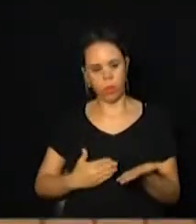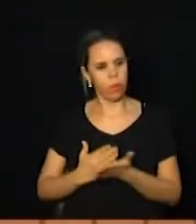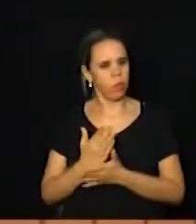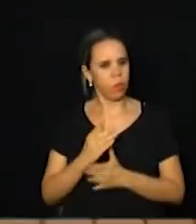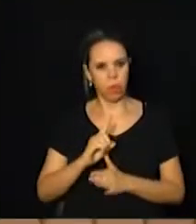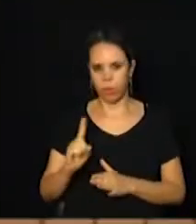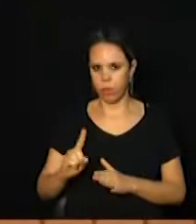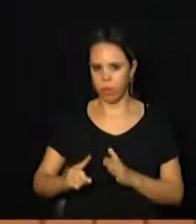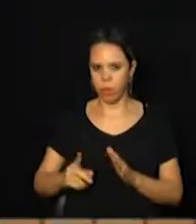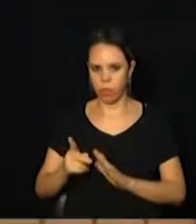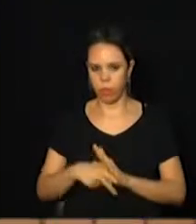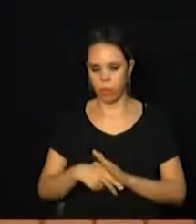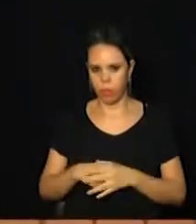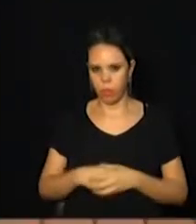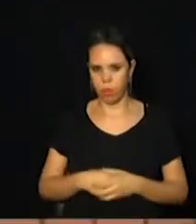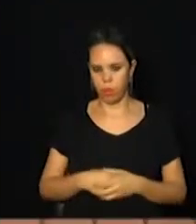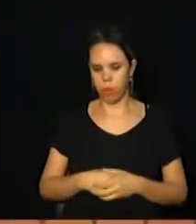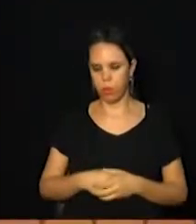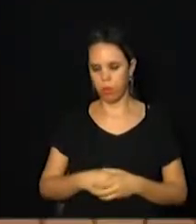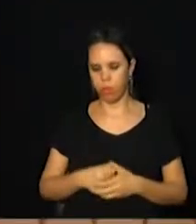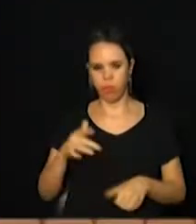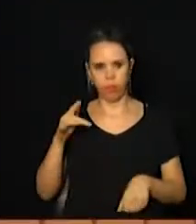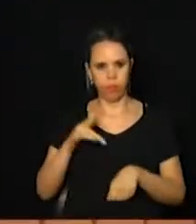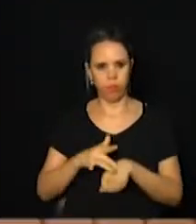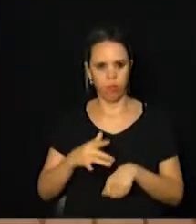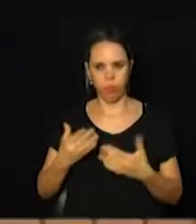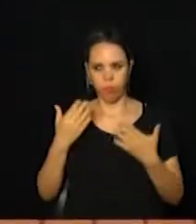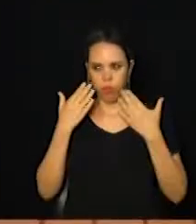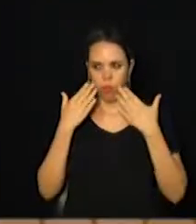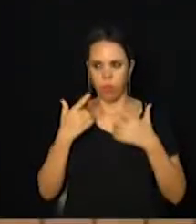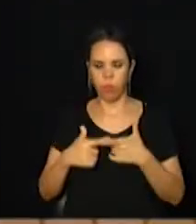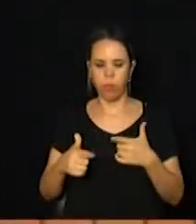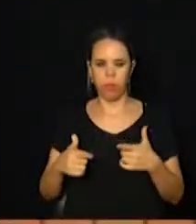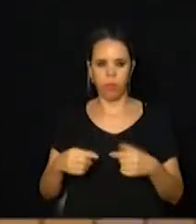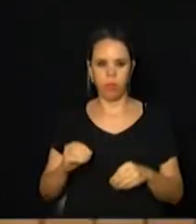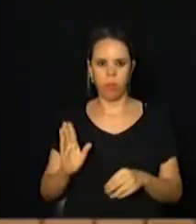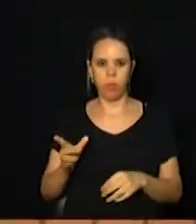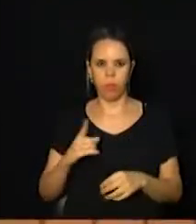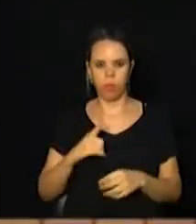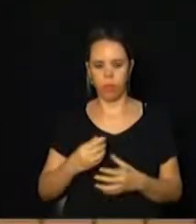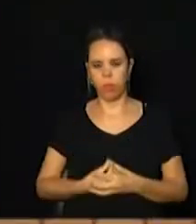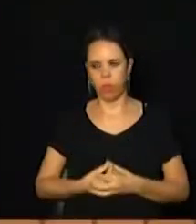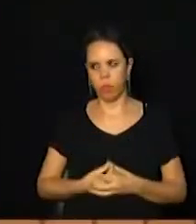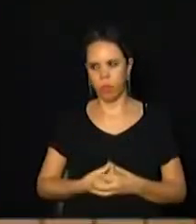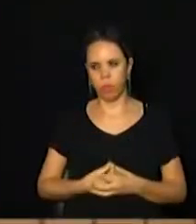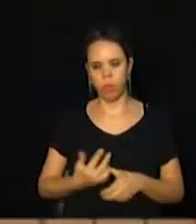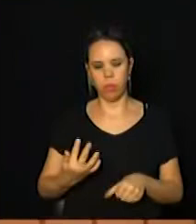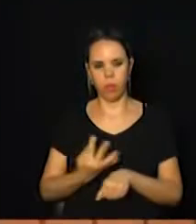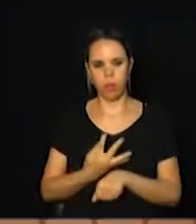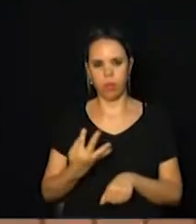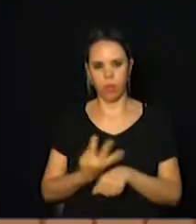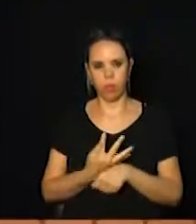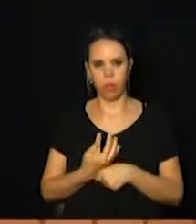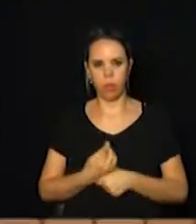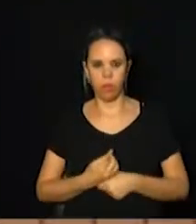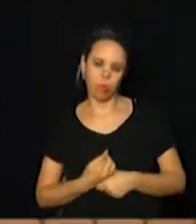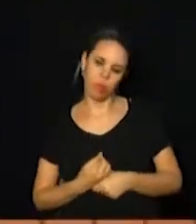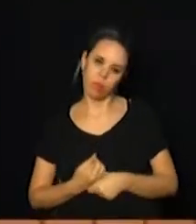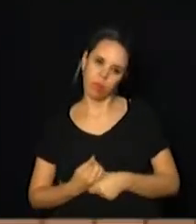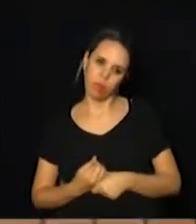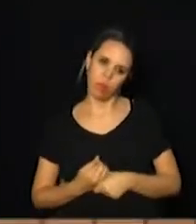porque é uma coisa que isso aí nós já tomou passando uma dar uma